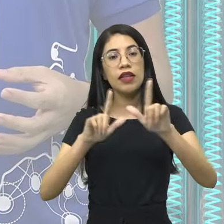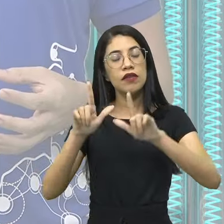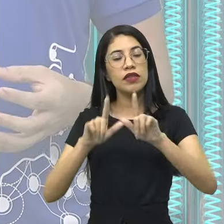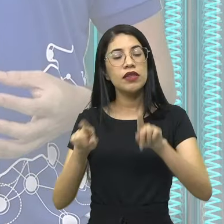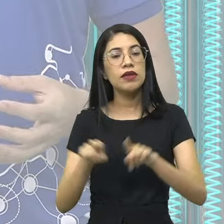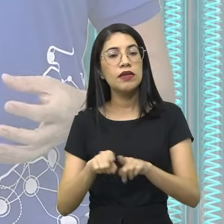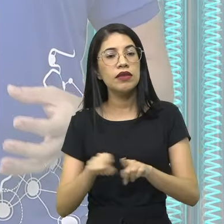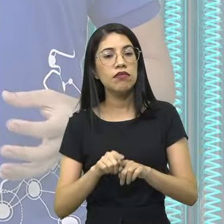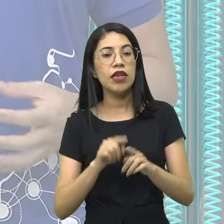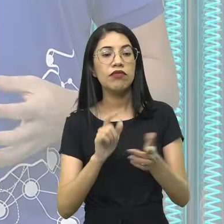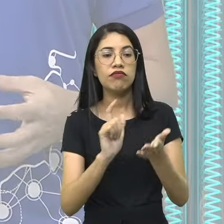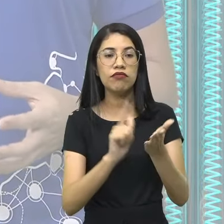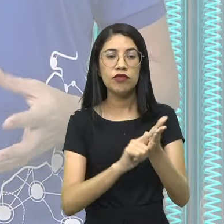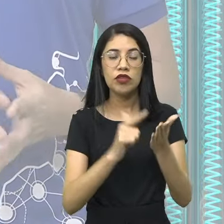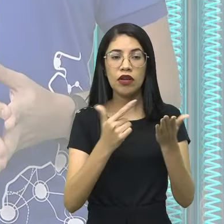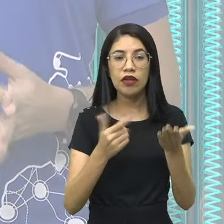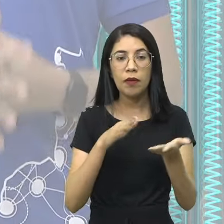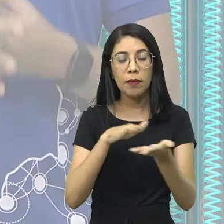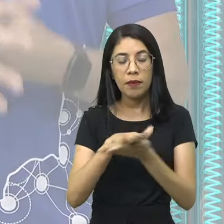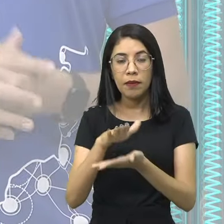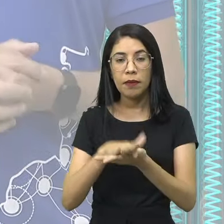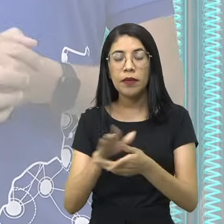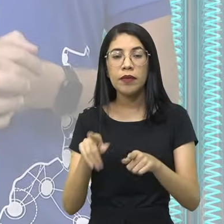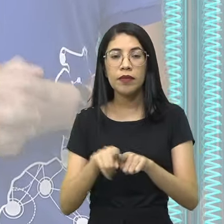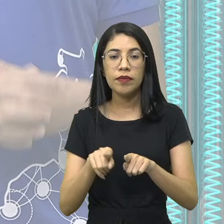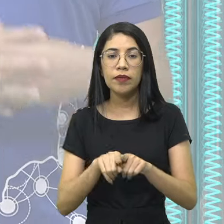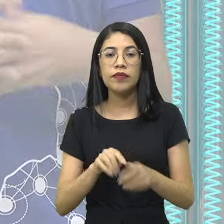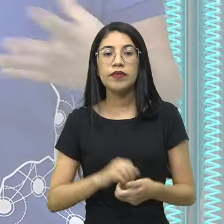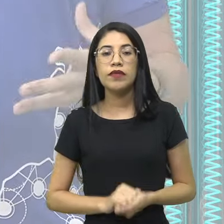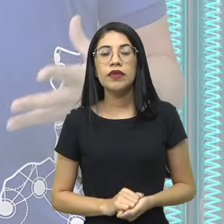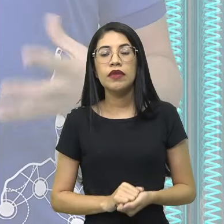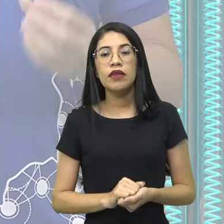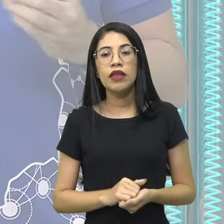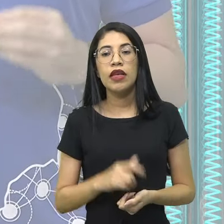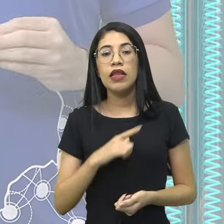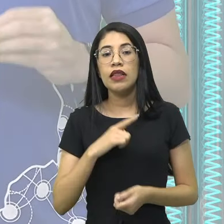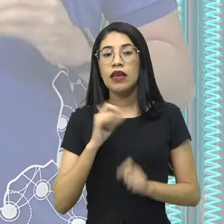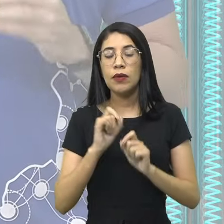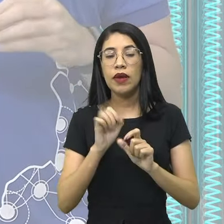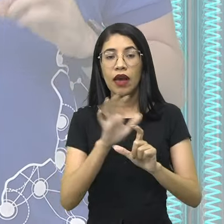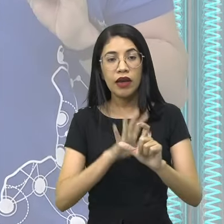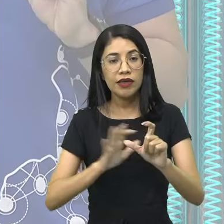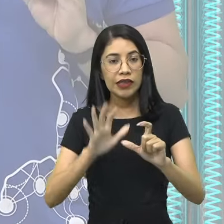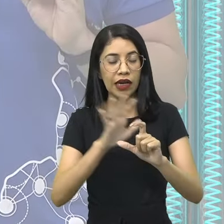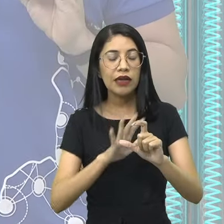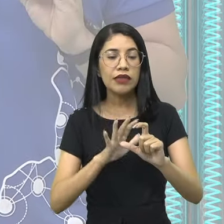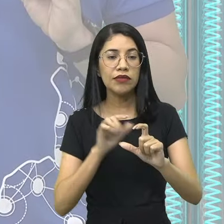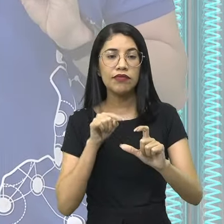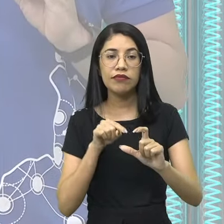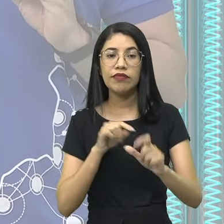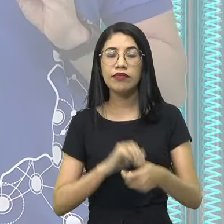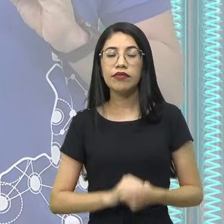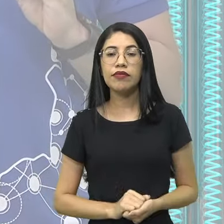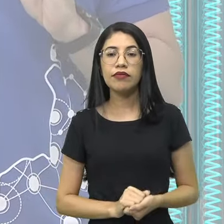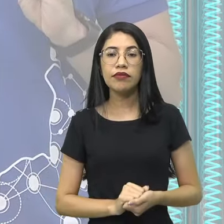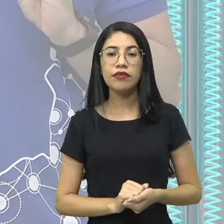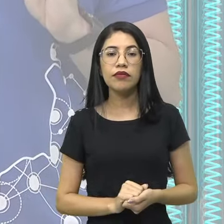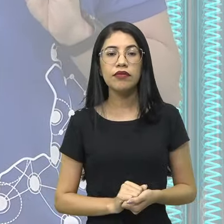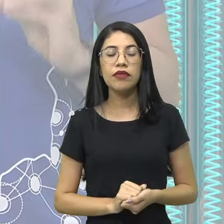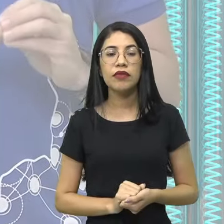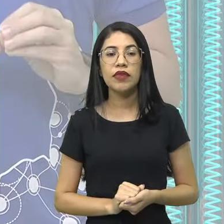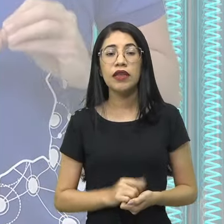seja no jornal escrito, impresso, né? Nós vamos ter a presença da charge. Então, ela traz